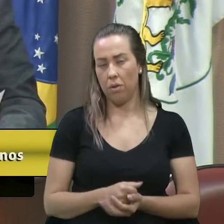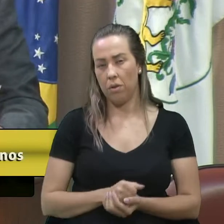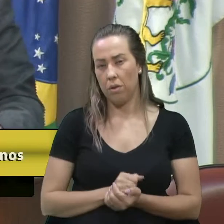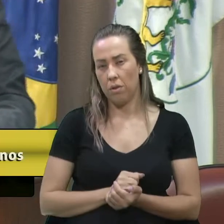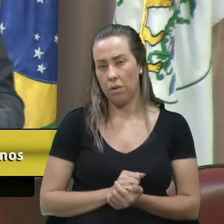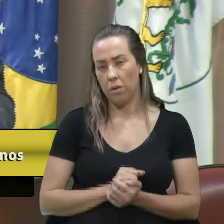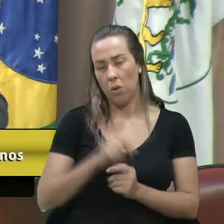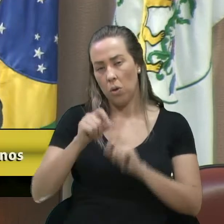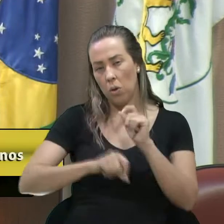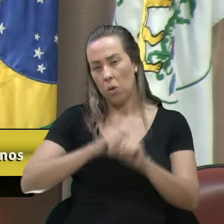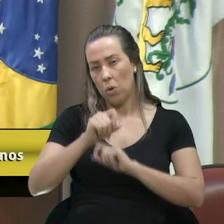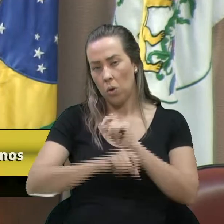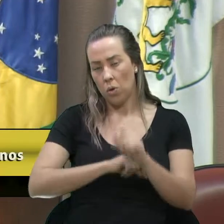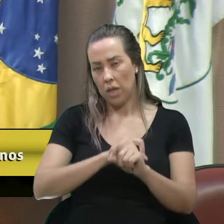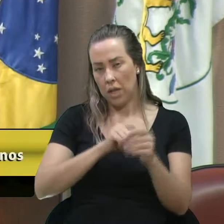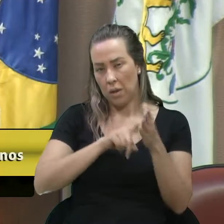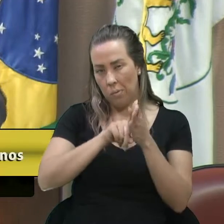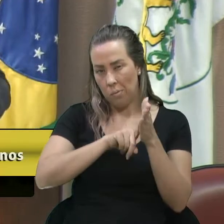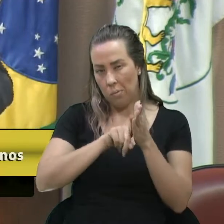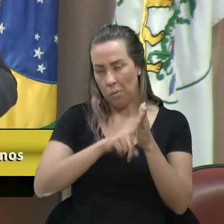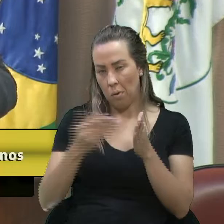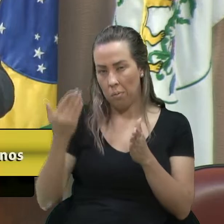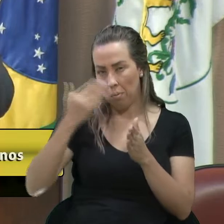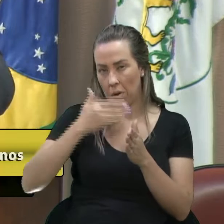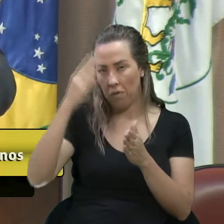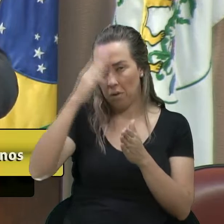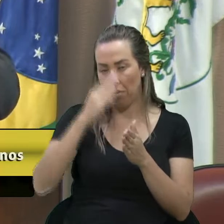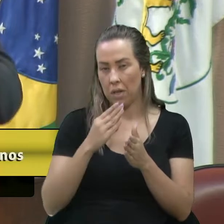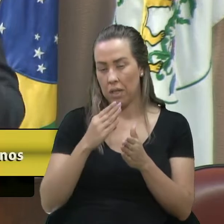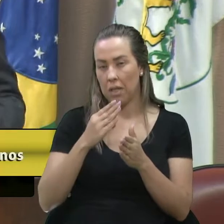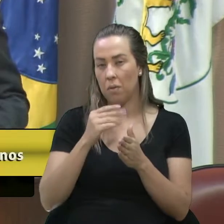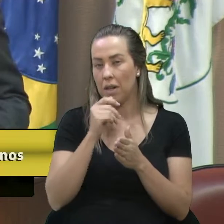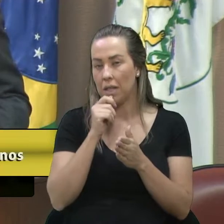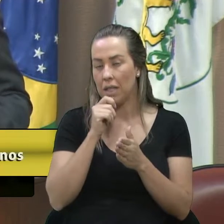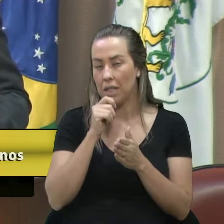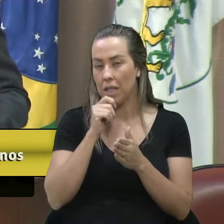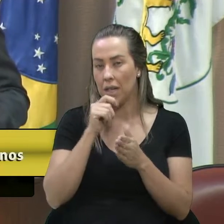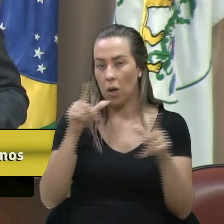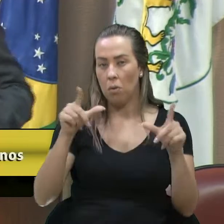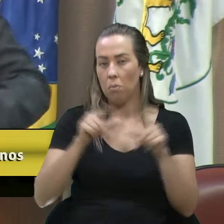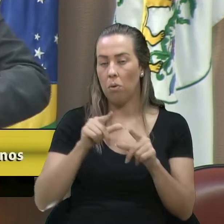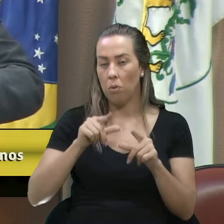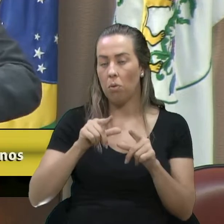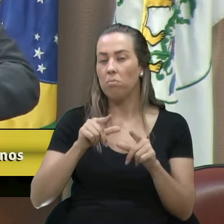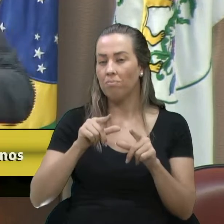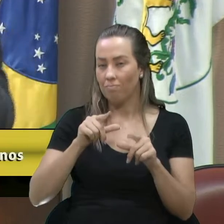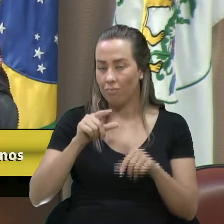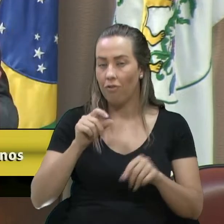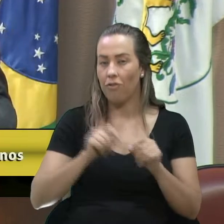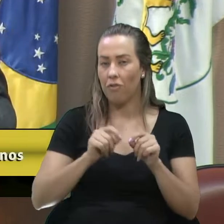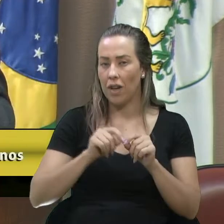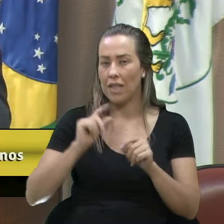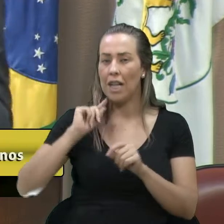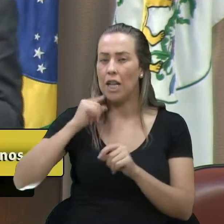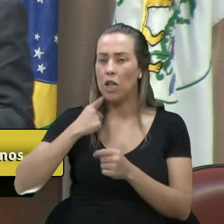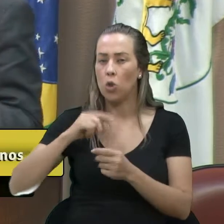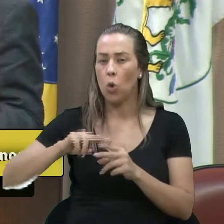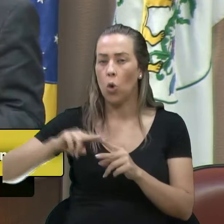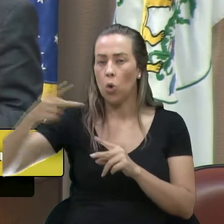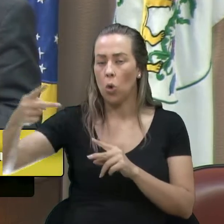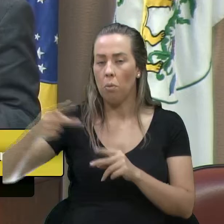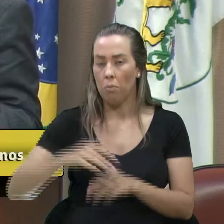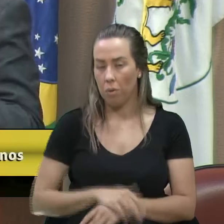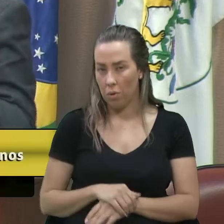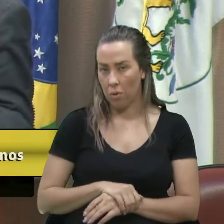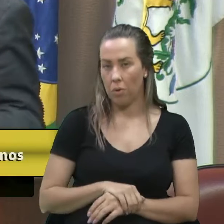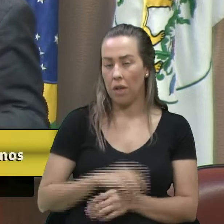o que registra é que o estudo, o Brasil ainda recicla tão pouco e produz tanto lixo. E, na verdade, o